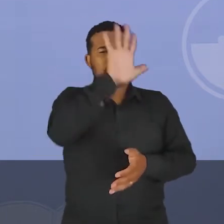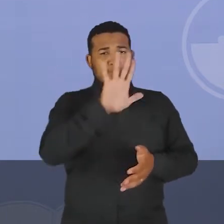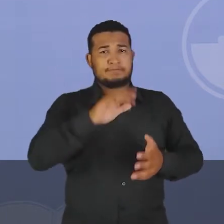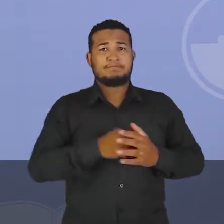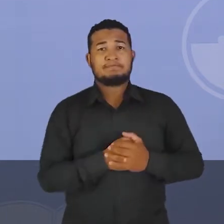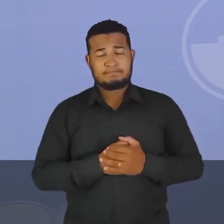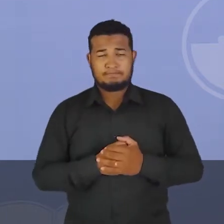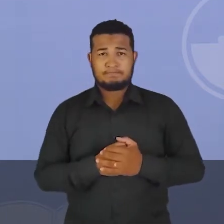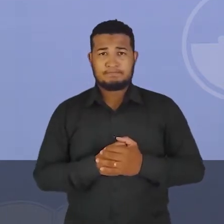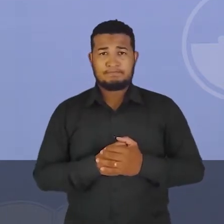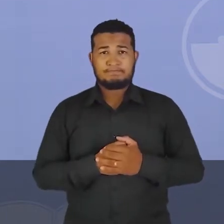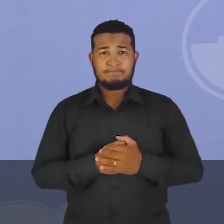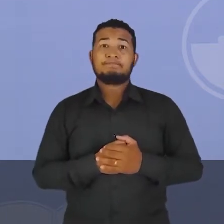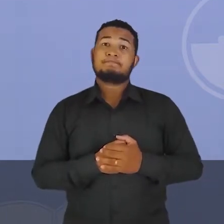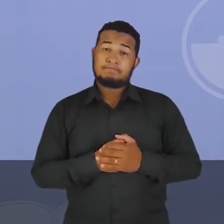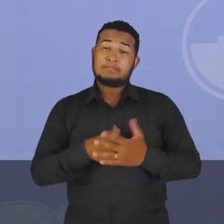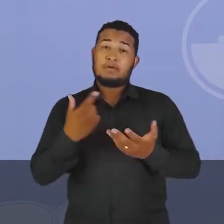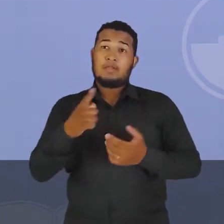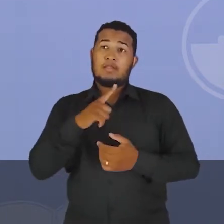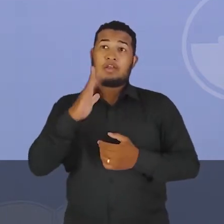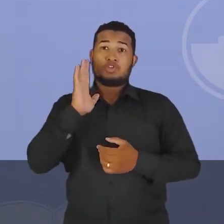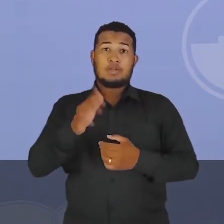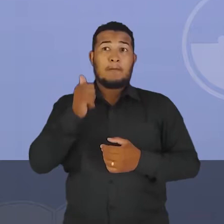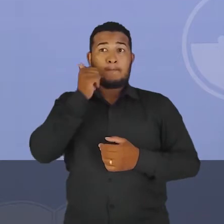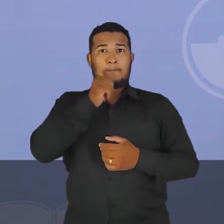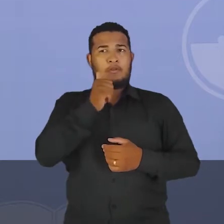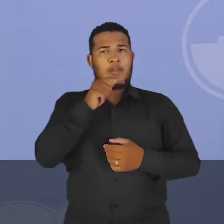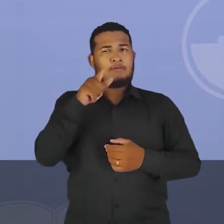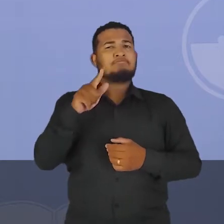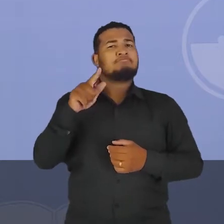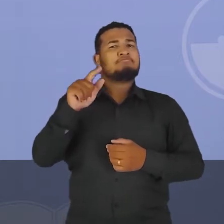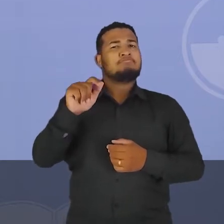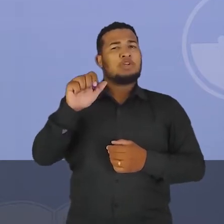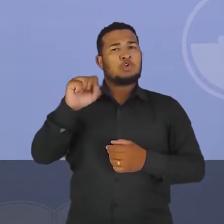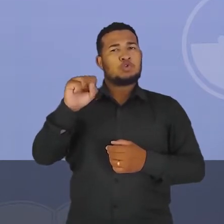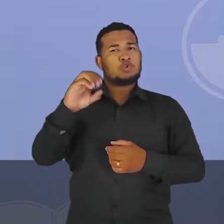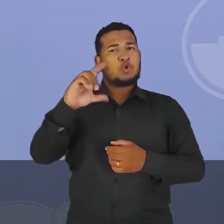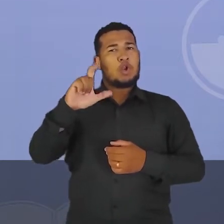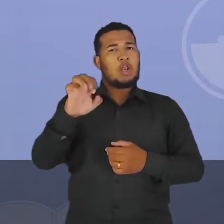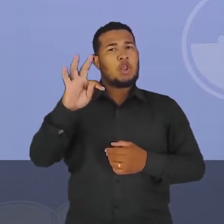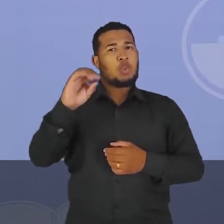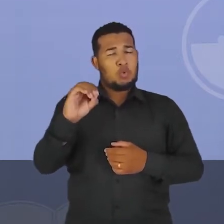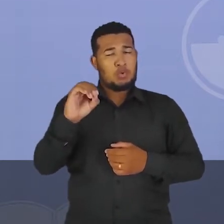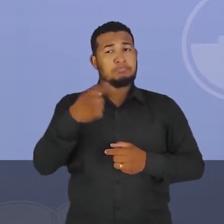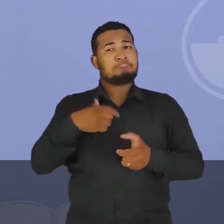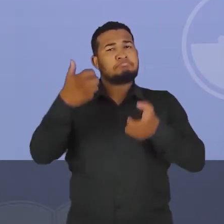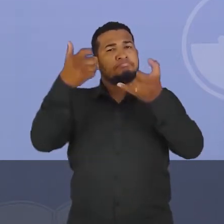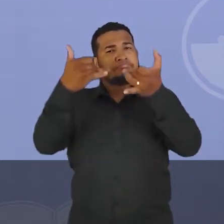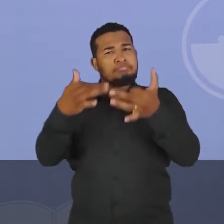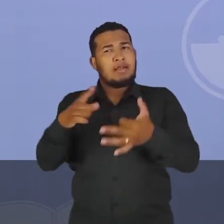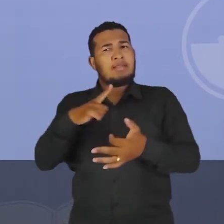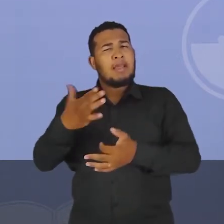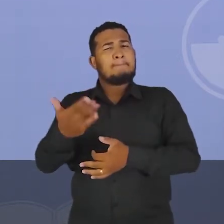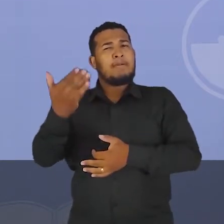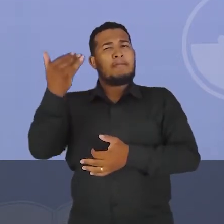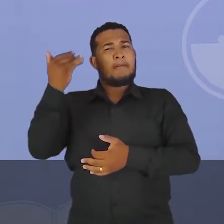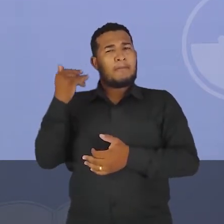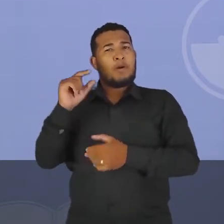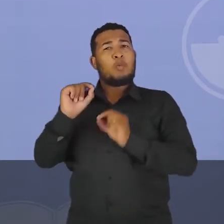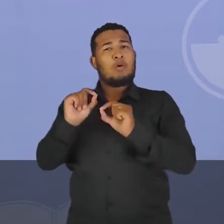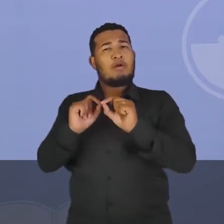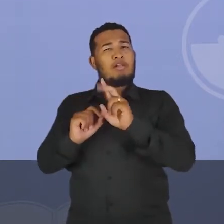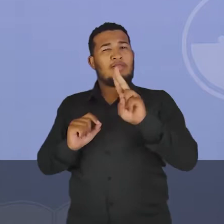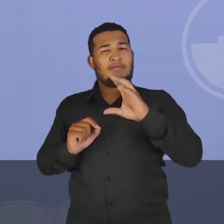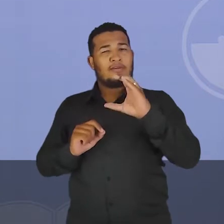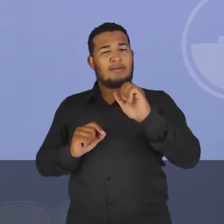Bom, de acordo com a historiadora Nara Saleto, embora essas terras fossem doadas, as capitanias, elas, como eu falei, não eram de